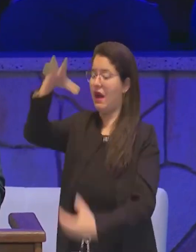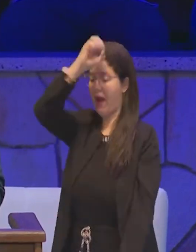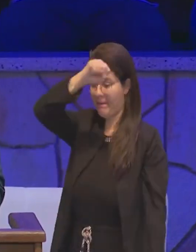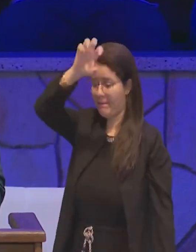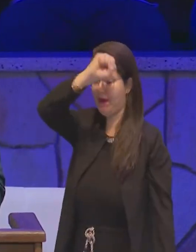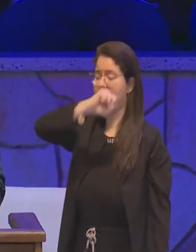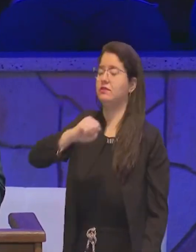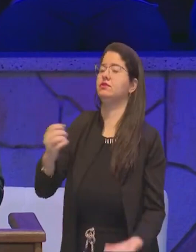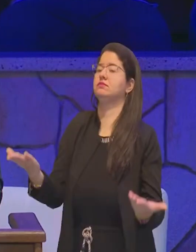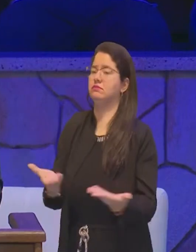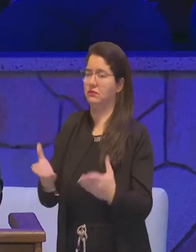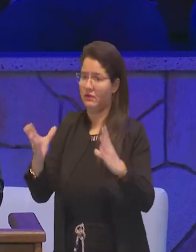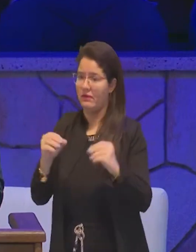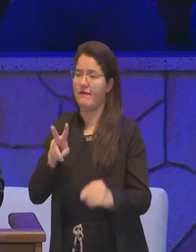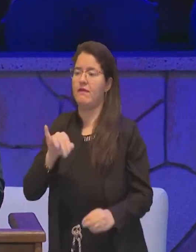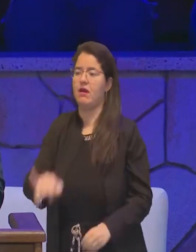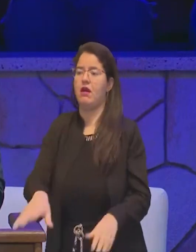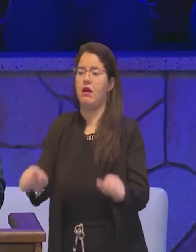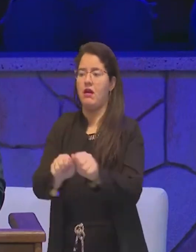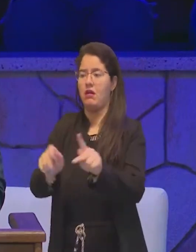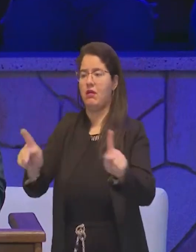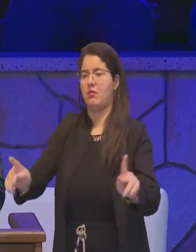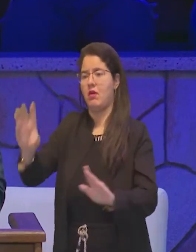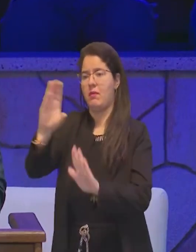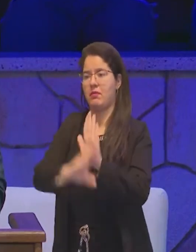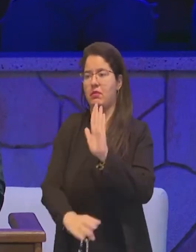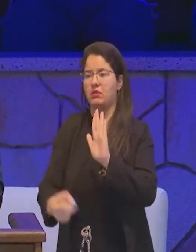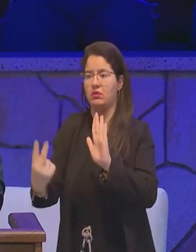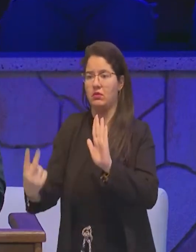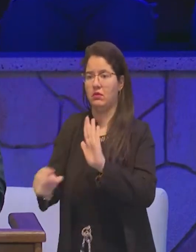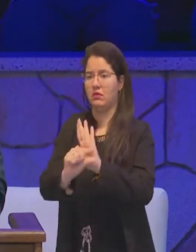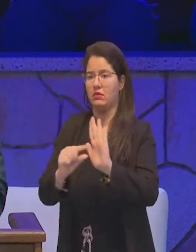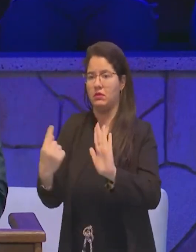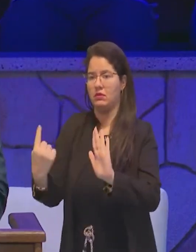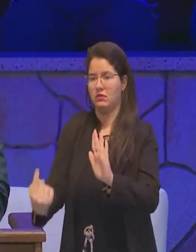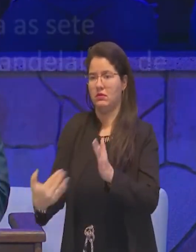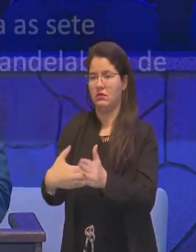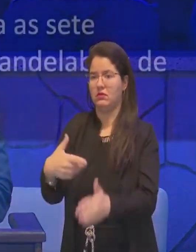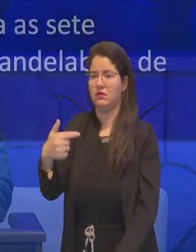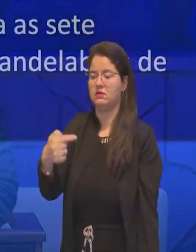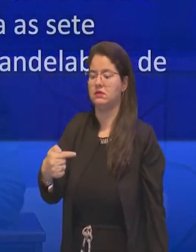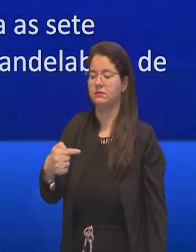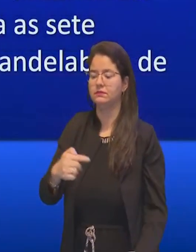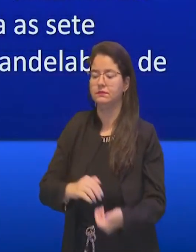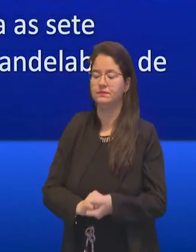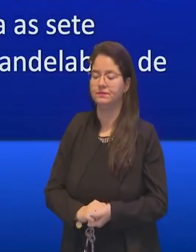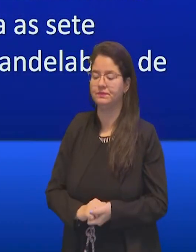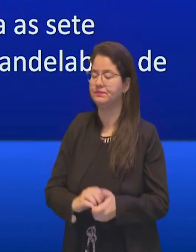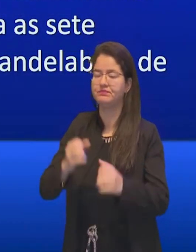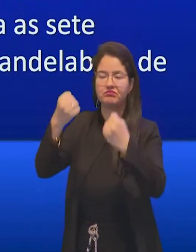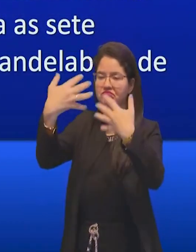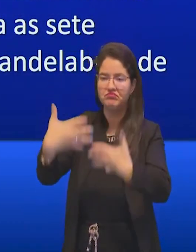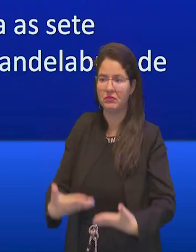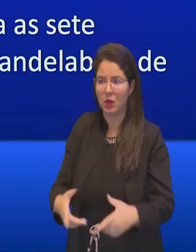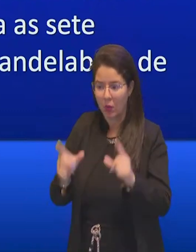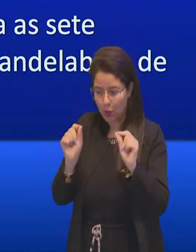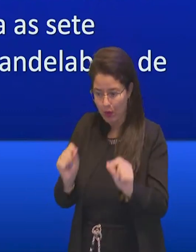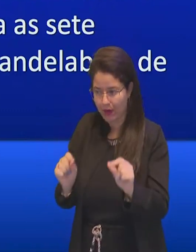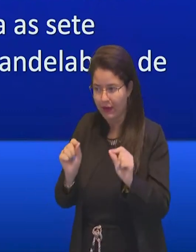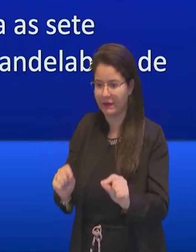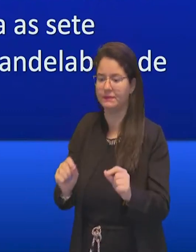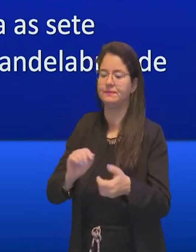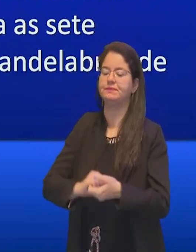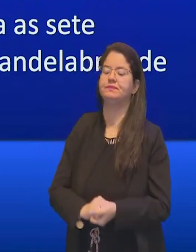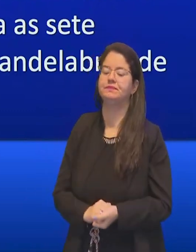noite. Apocalipse capítulo 2, do verso 1 ao verso 7. Assim nos diz, portanto, a palavra do